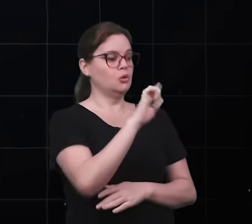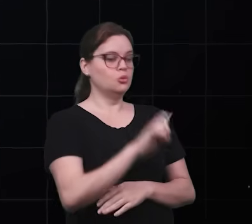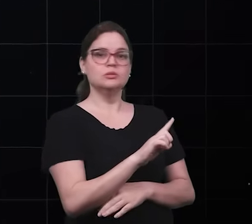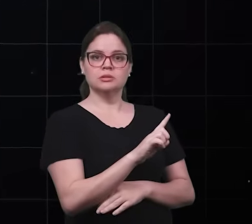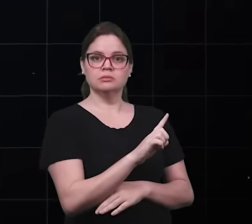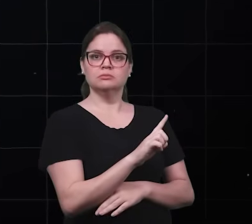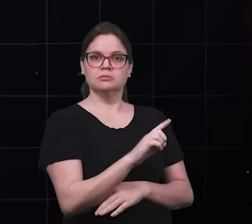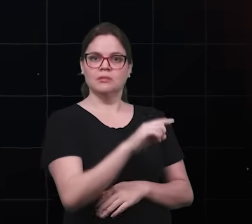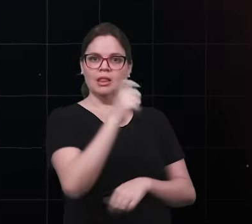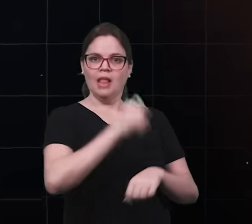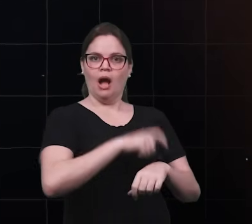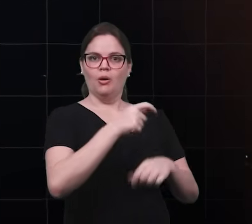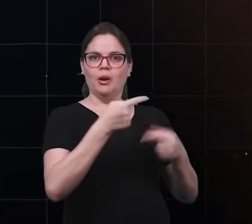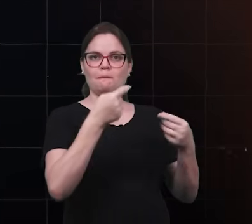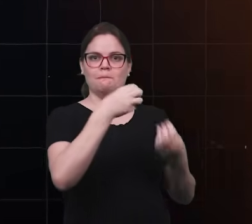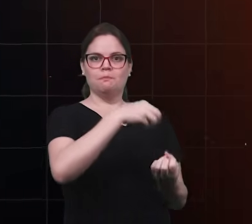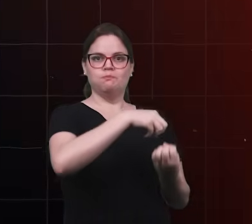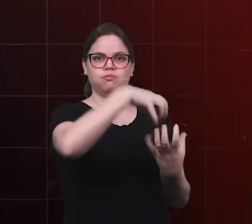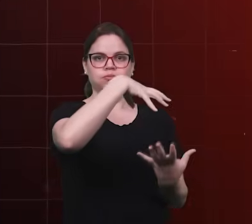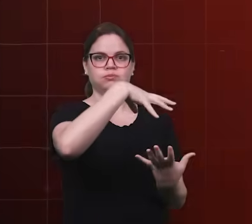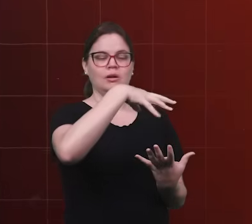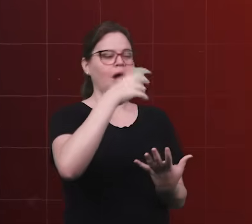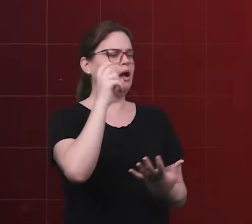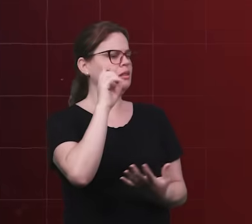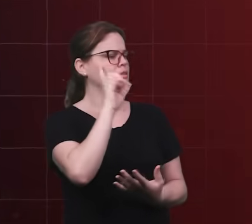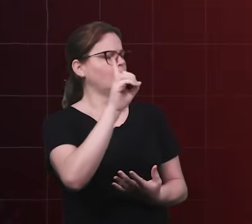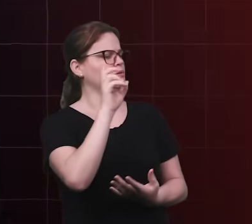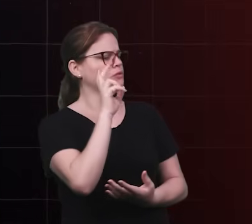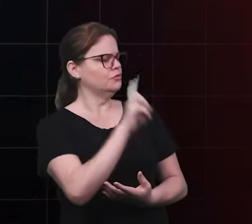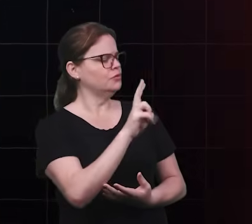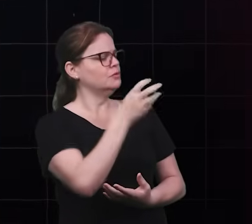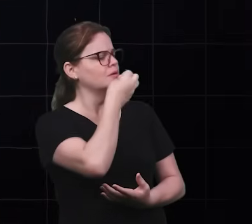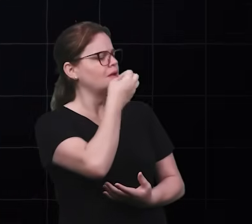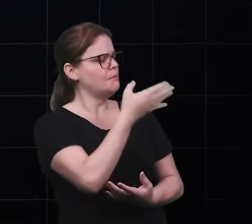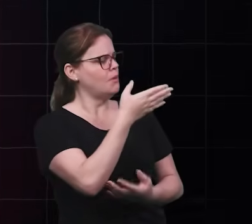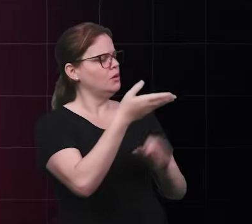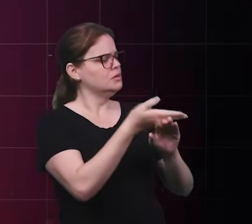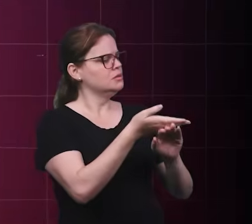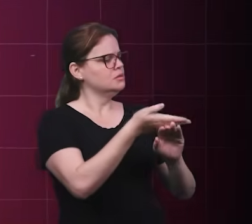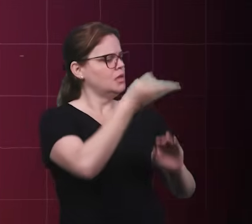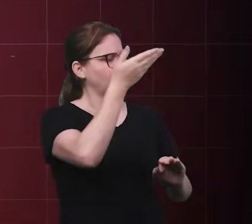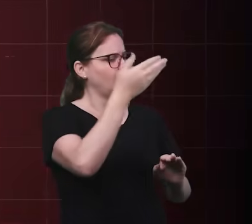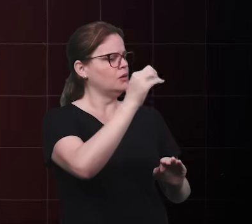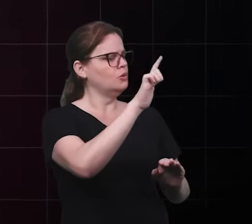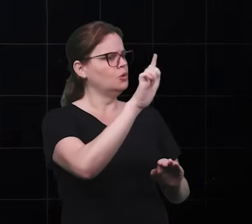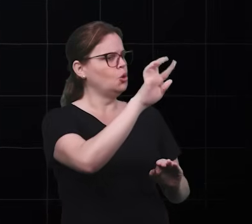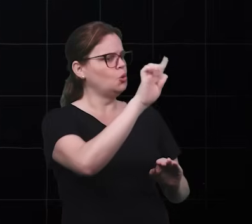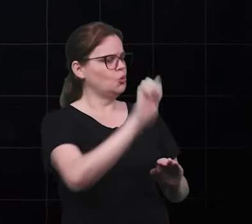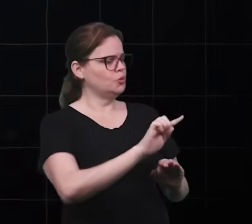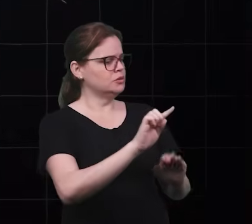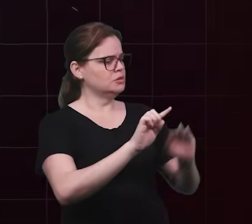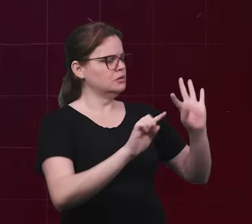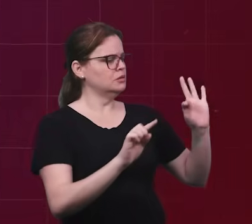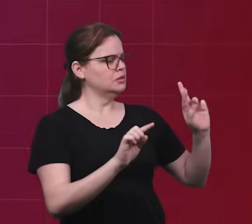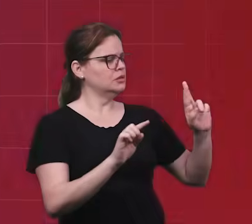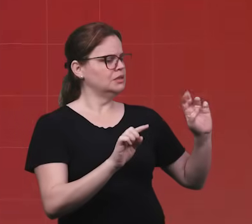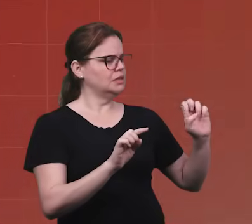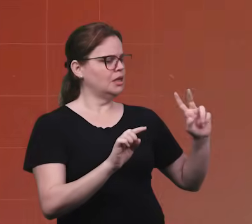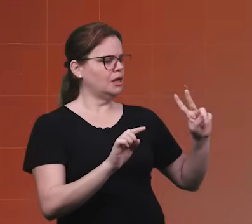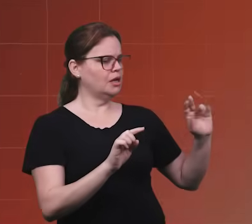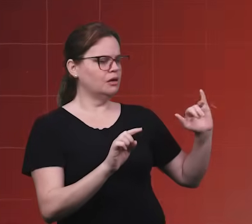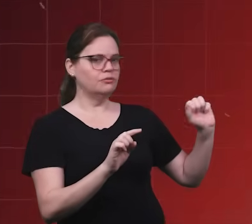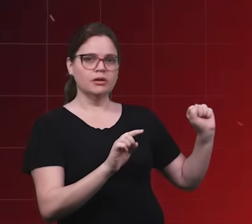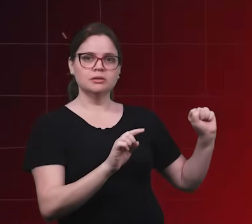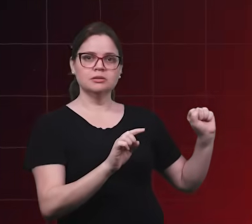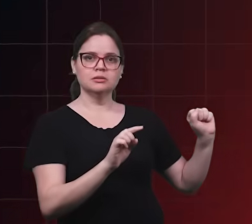houve luz. E viu Deus que a luz era boa, e fez Deus separação entre a luz e as trevas. E